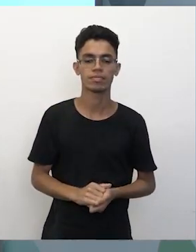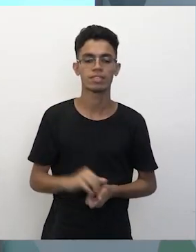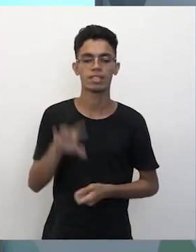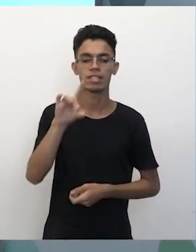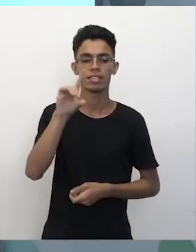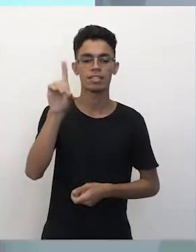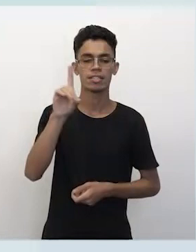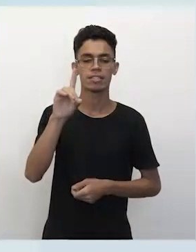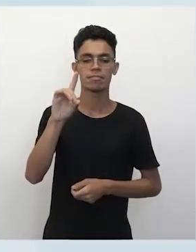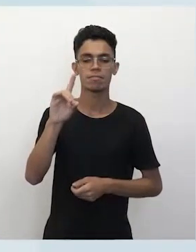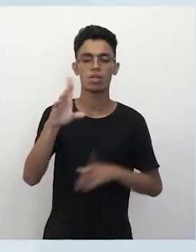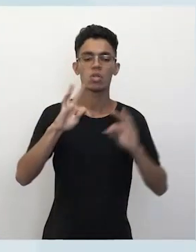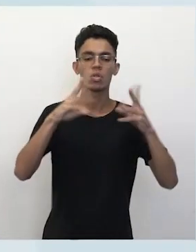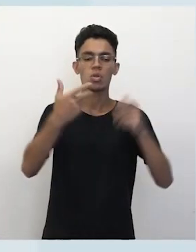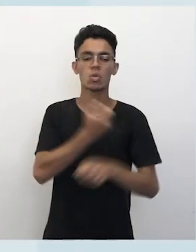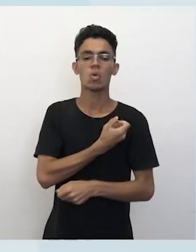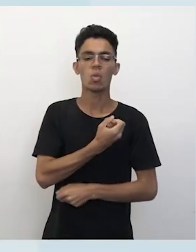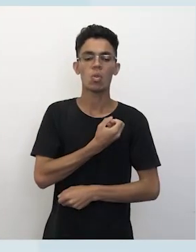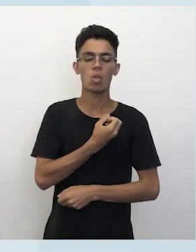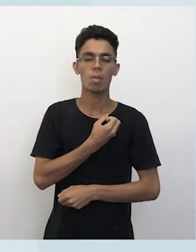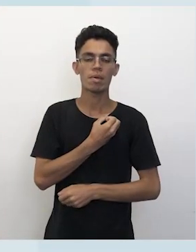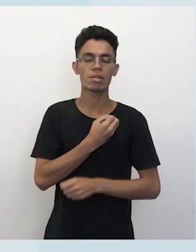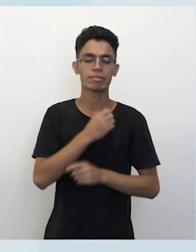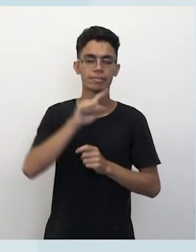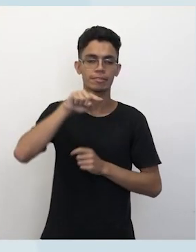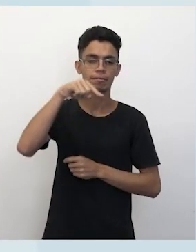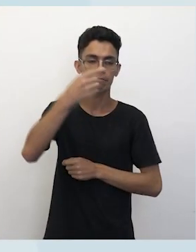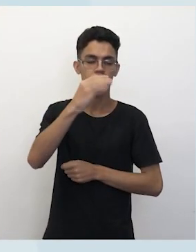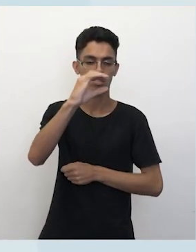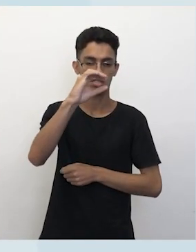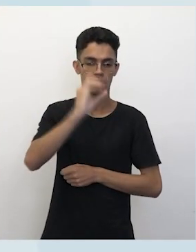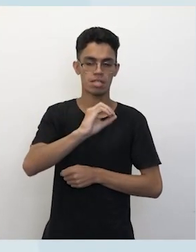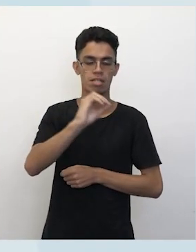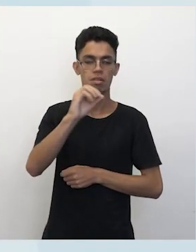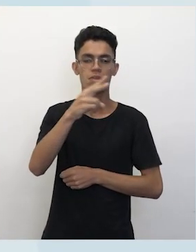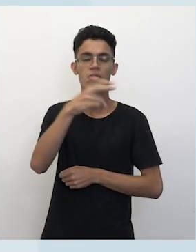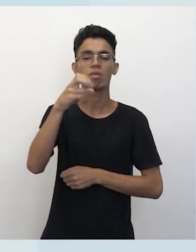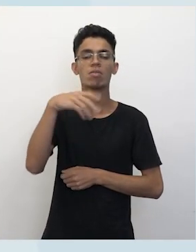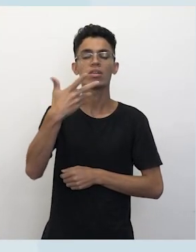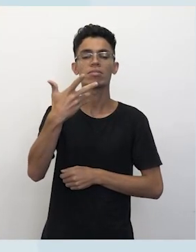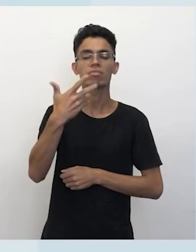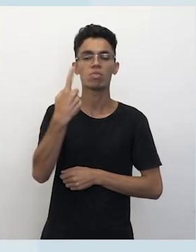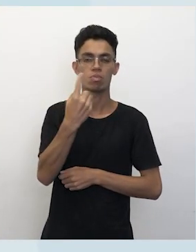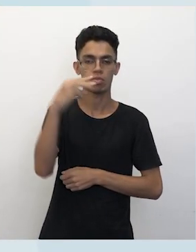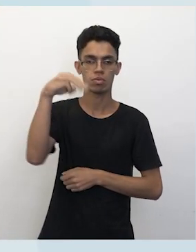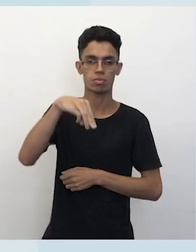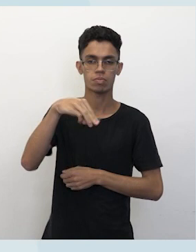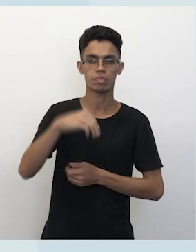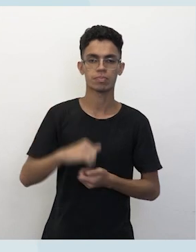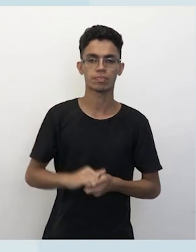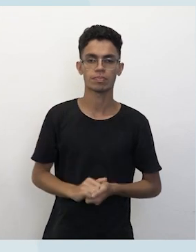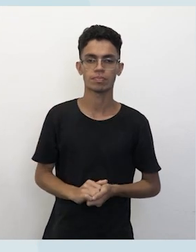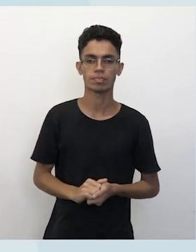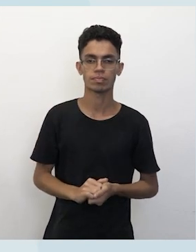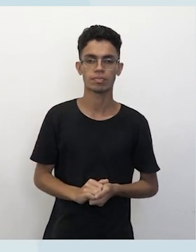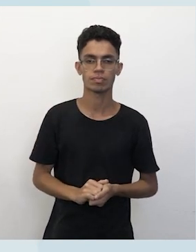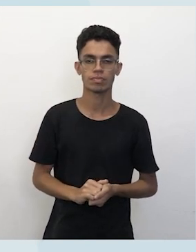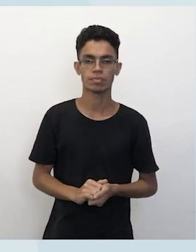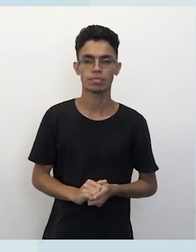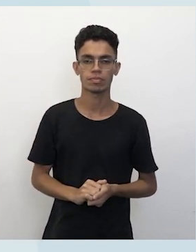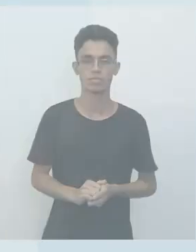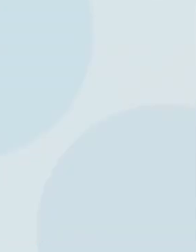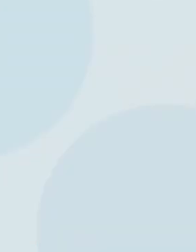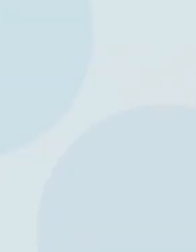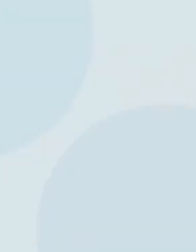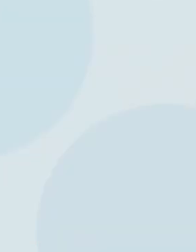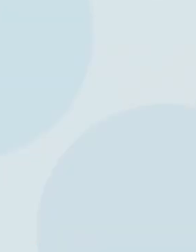E que todo número elevado a zero, com exceção do próprio zero, é igual a 1 minutinho e já retornamos, tá bom? Até já.